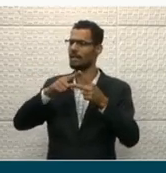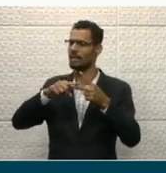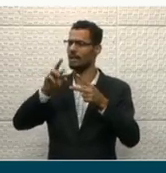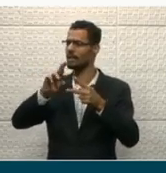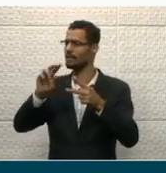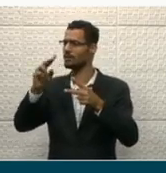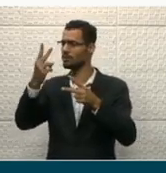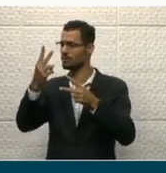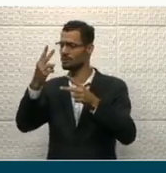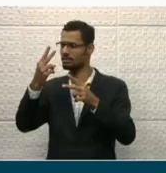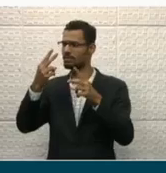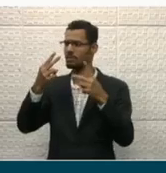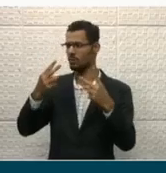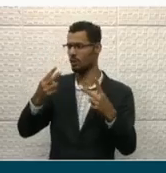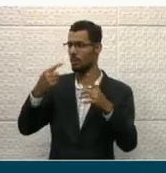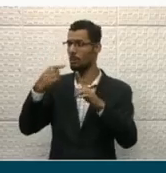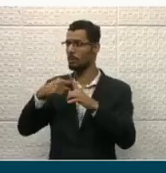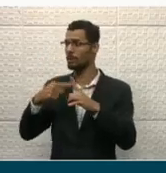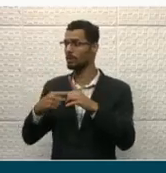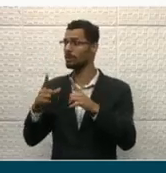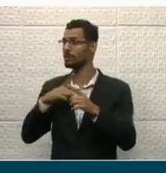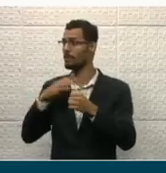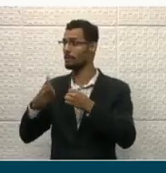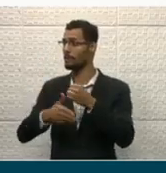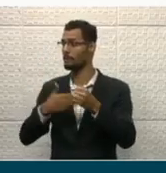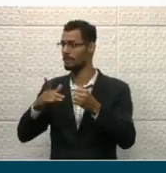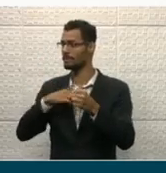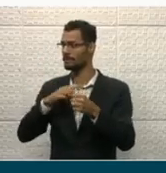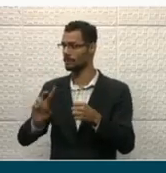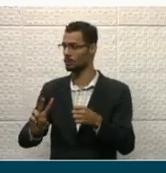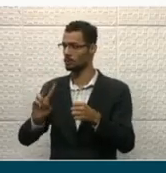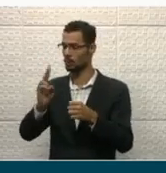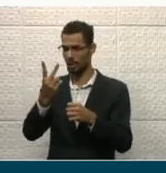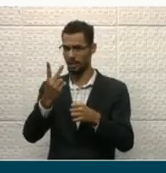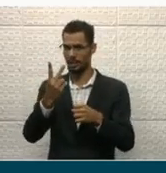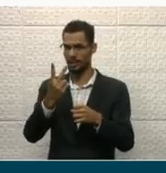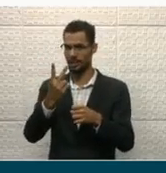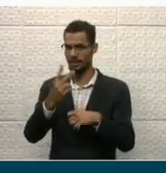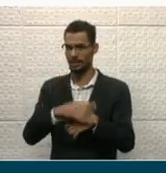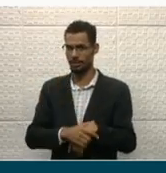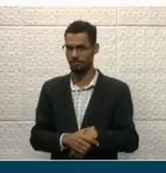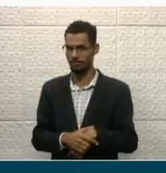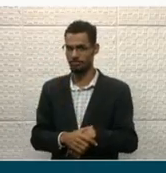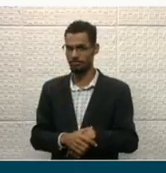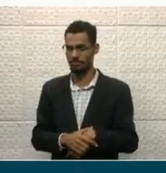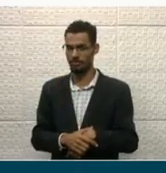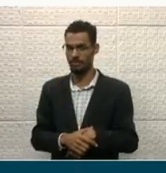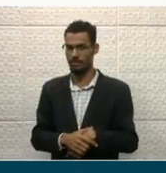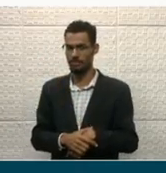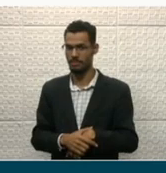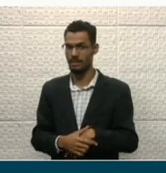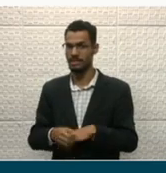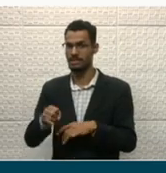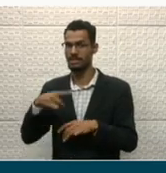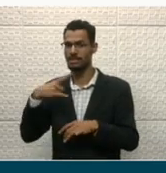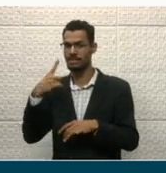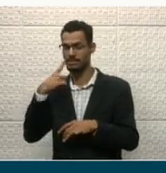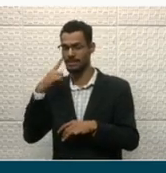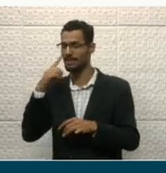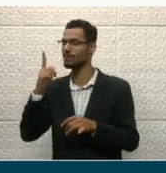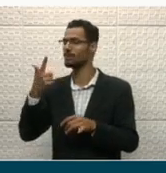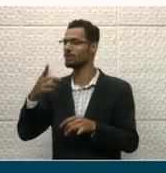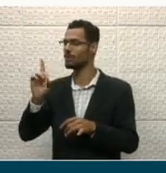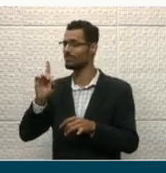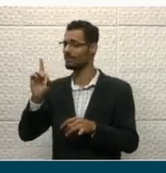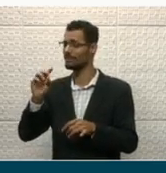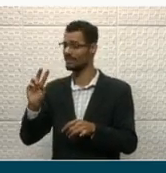igual a 2, porque a sua base contém 2 elementos. Se a dimensão do domínio é 3 e a dimensão